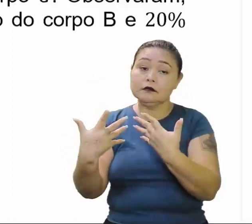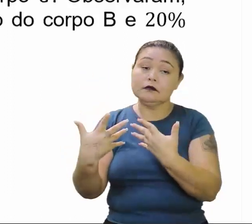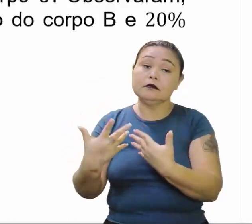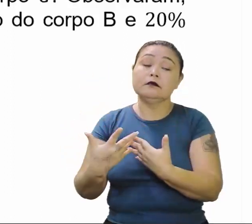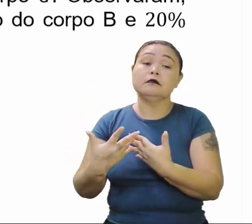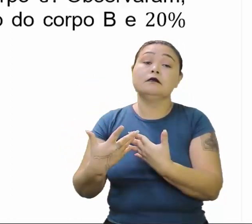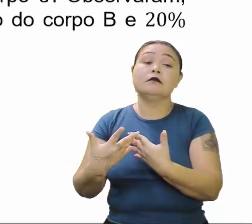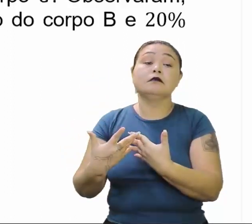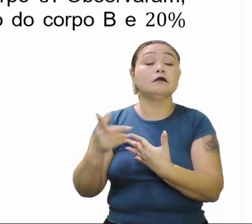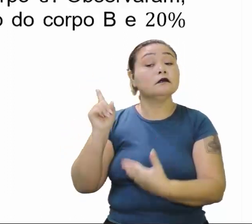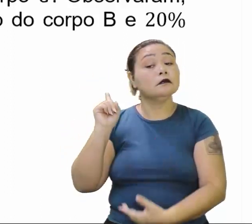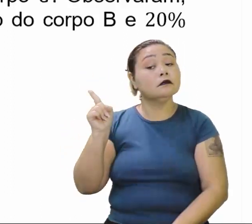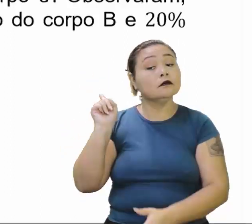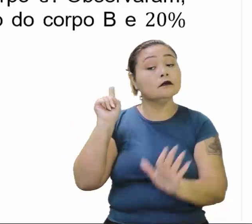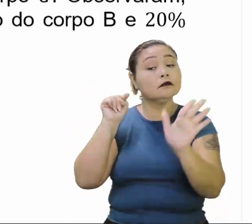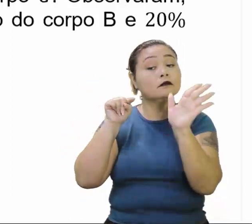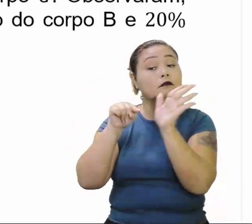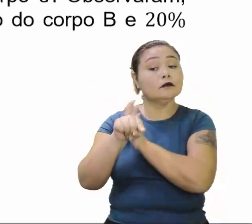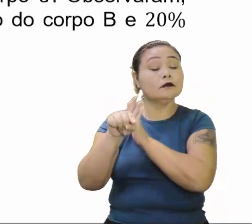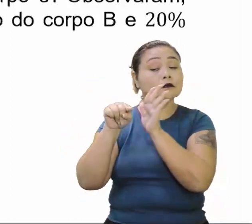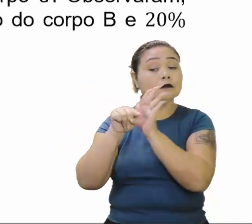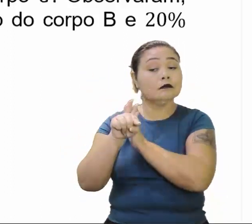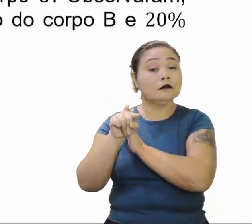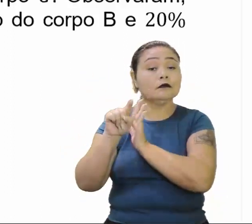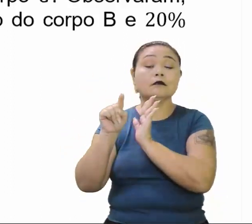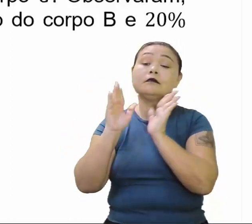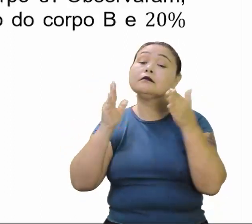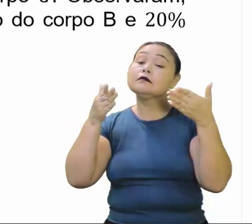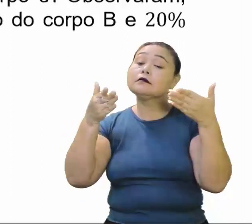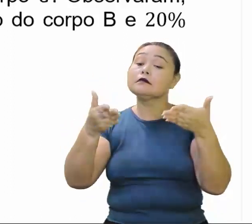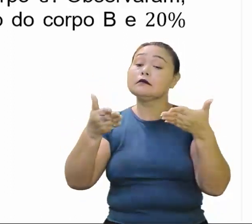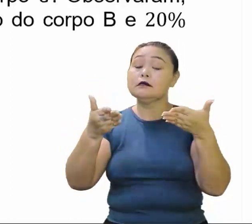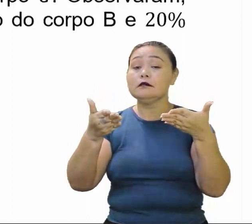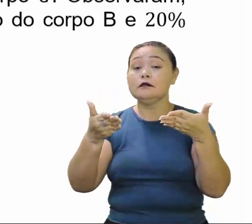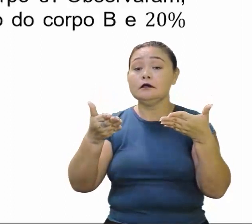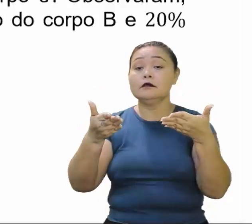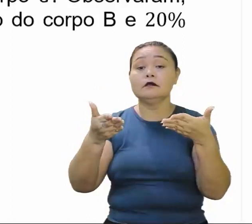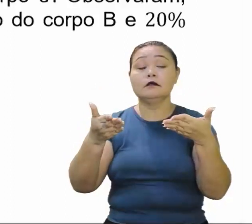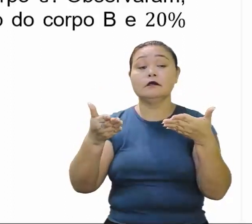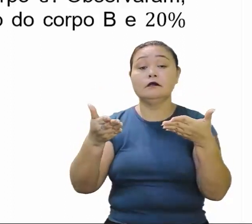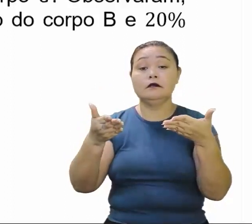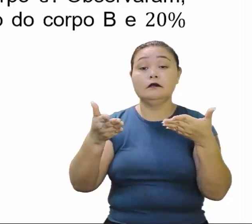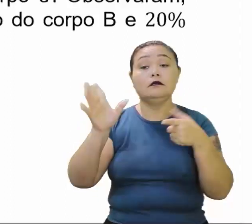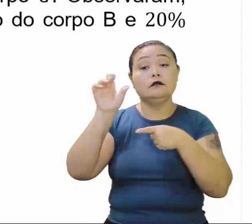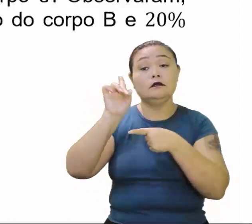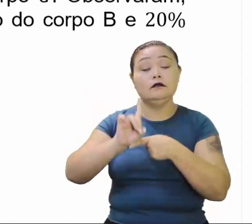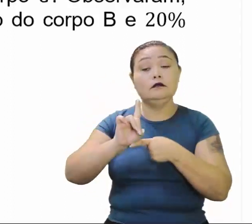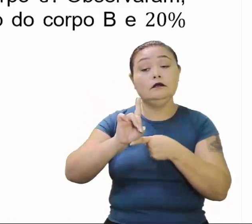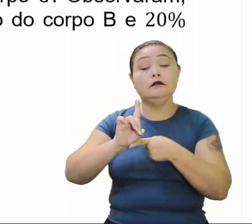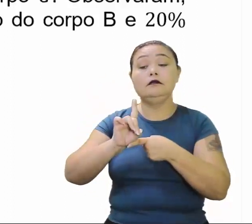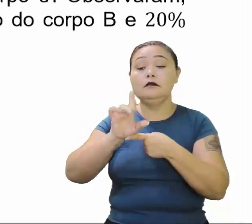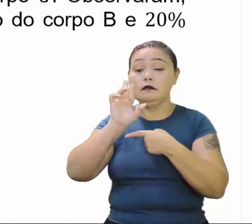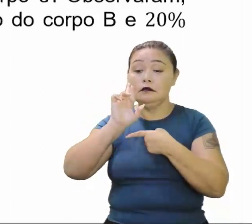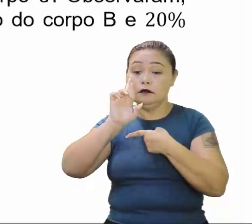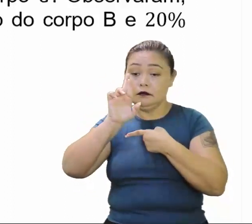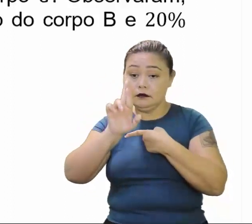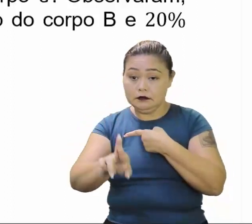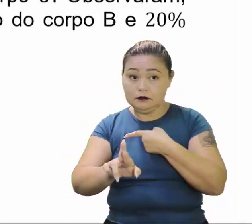Nessa questão, abordamos o seguinte. Densidade